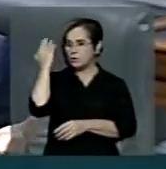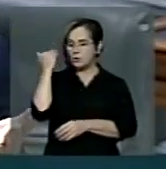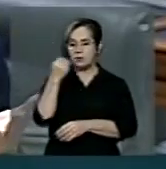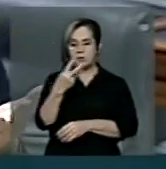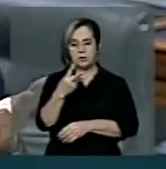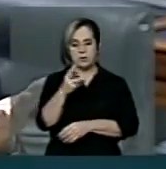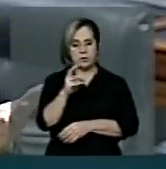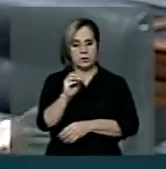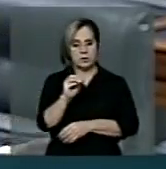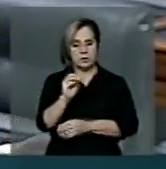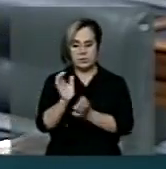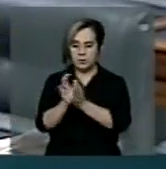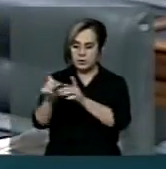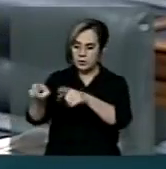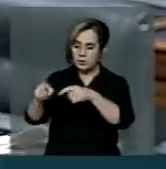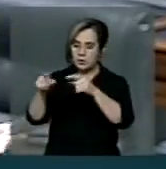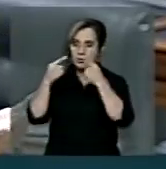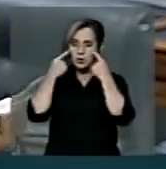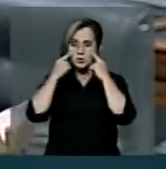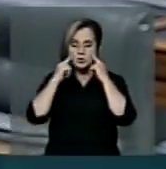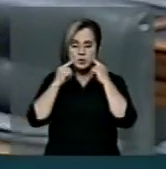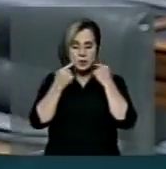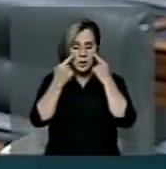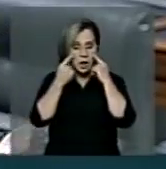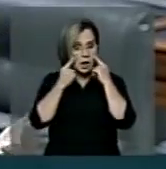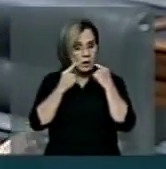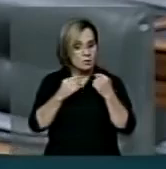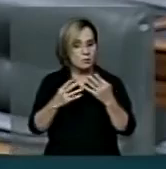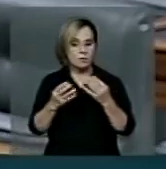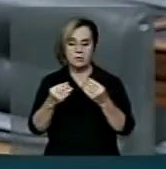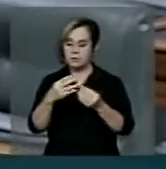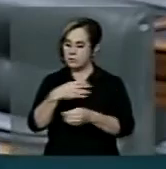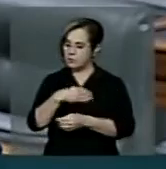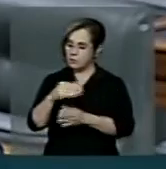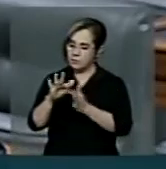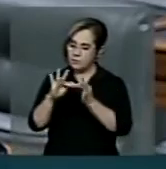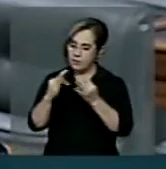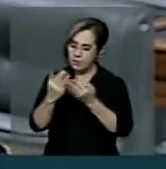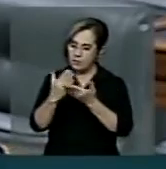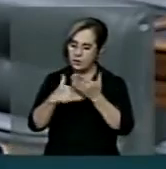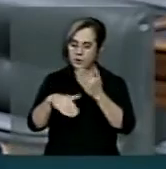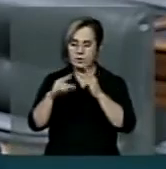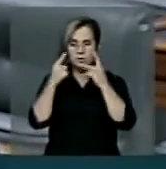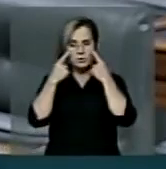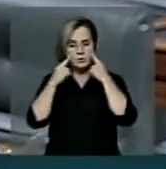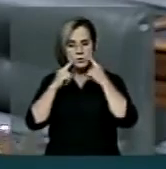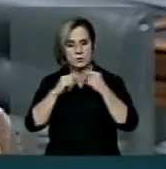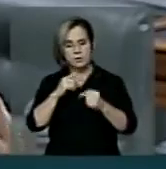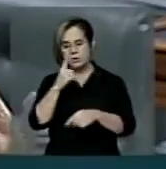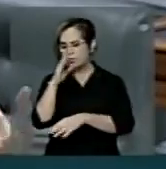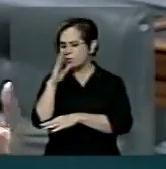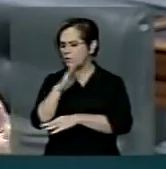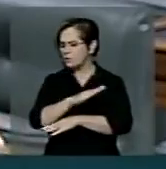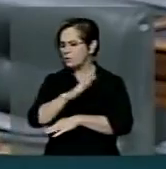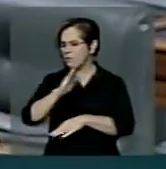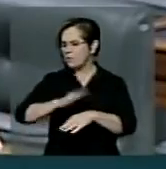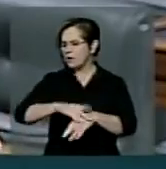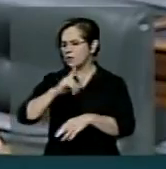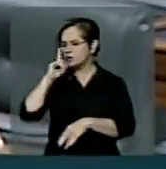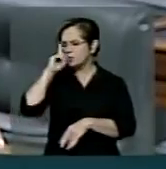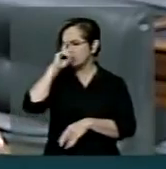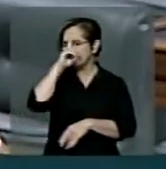os agricultores choravam, as agricultoras choravam, os filhos choravam. Foi uma das tardes mais difíceis que eu